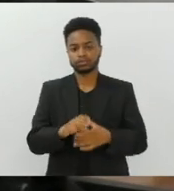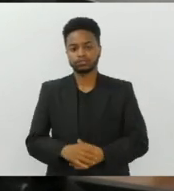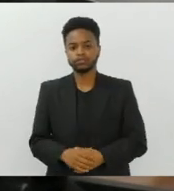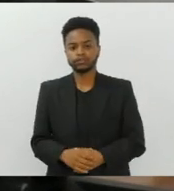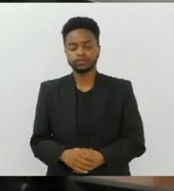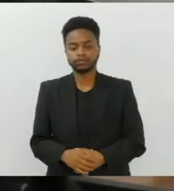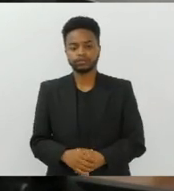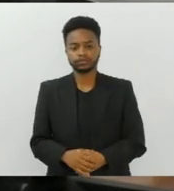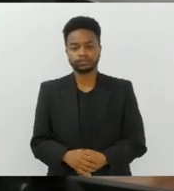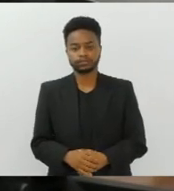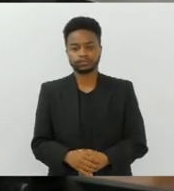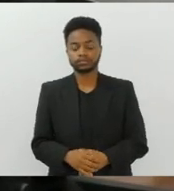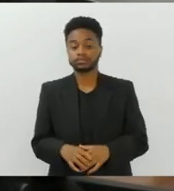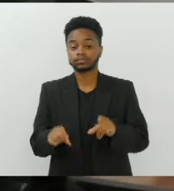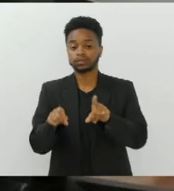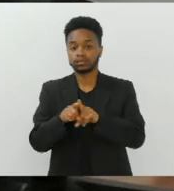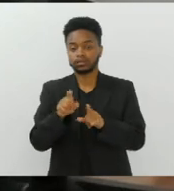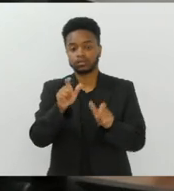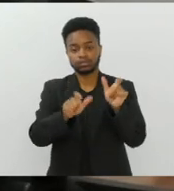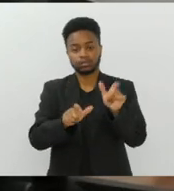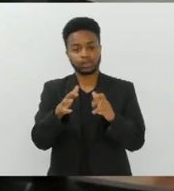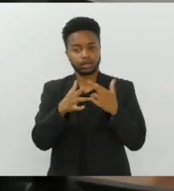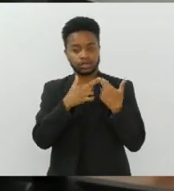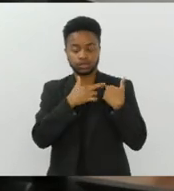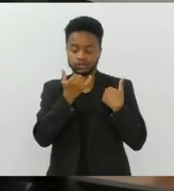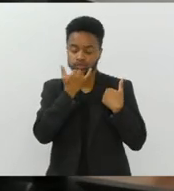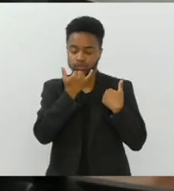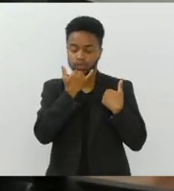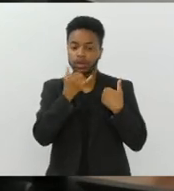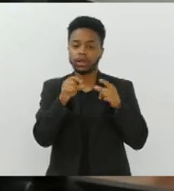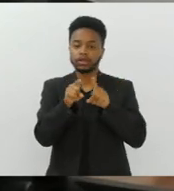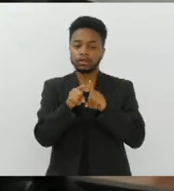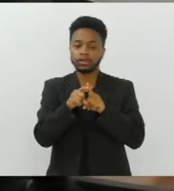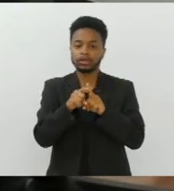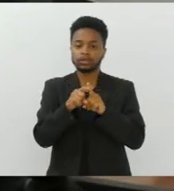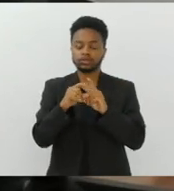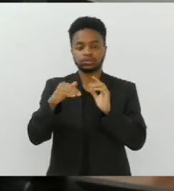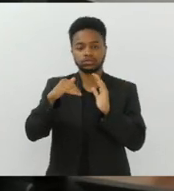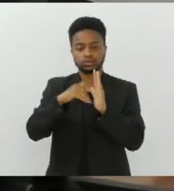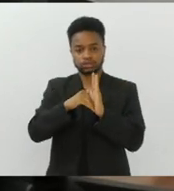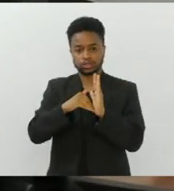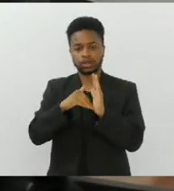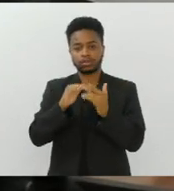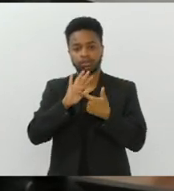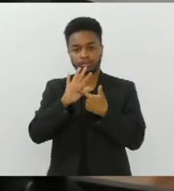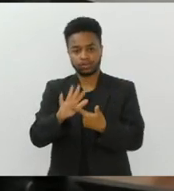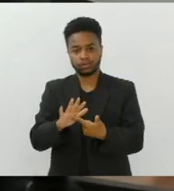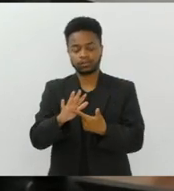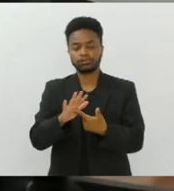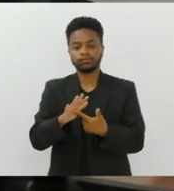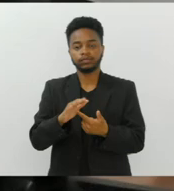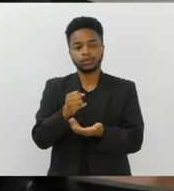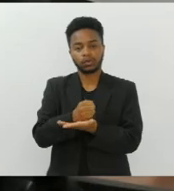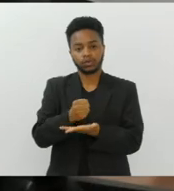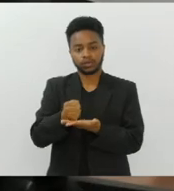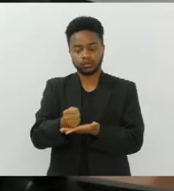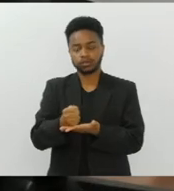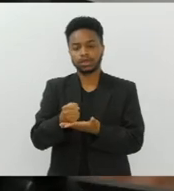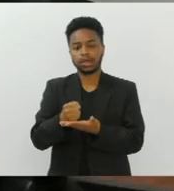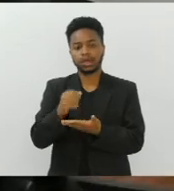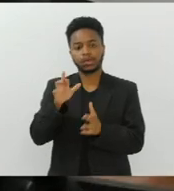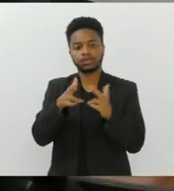O responsável, na verdade, desculpem, Cássio, do Senado da República, o responsável foi o